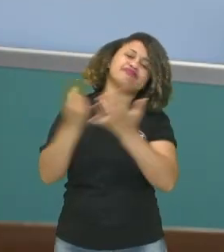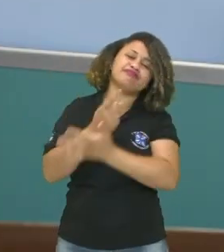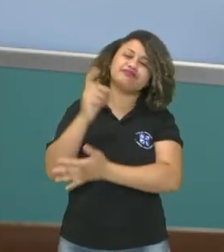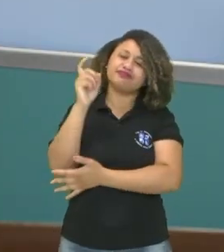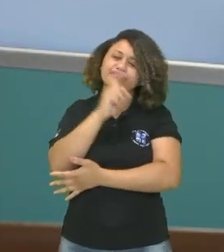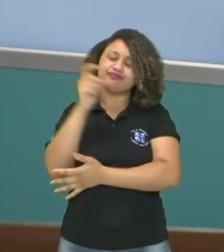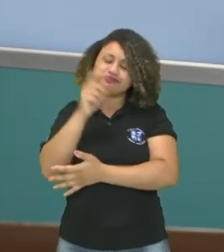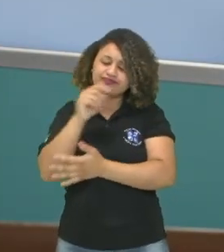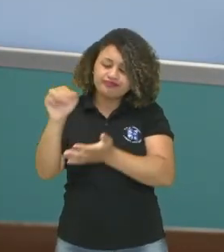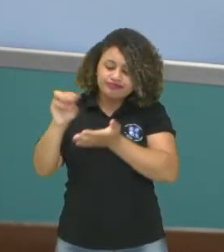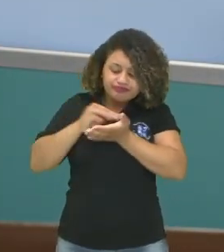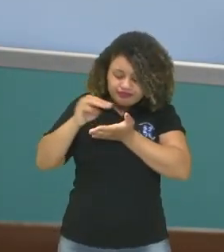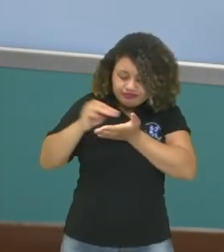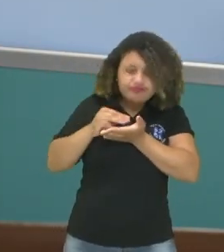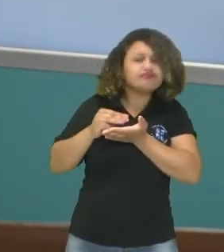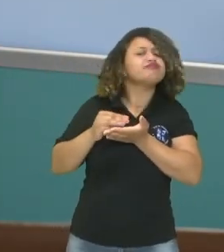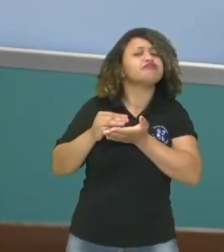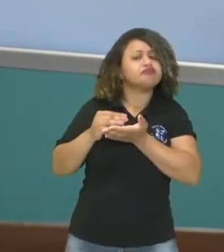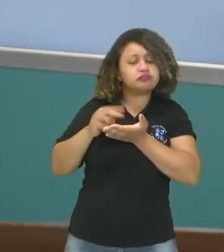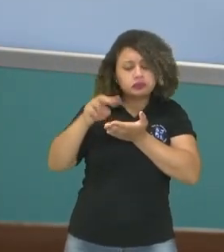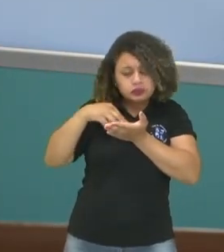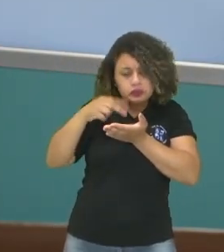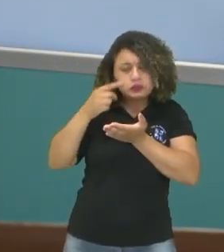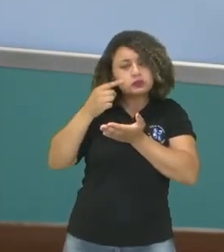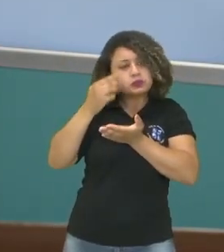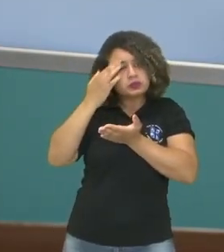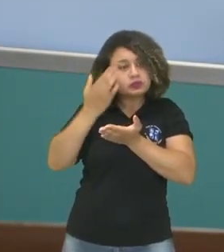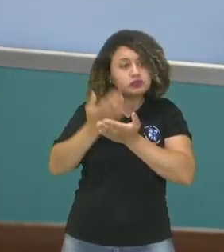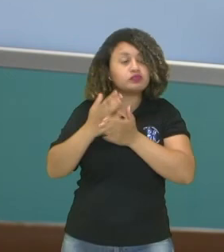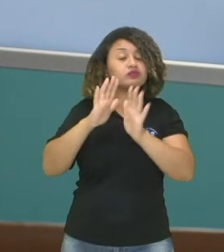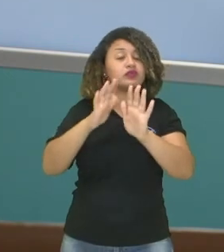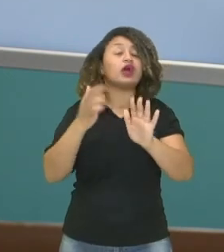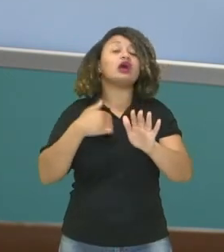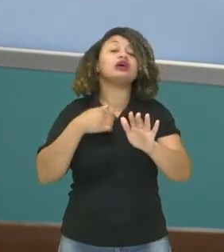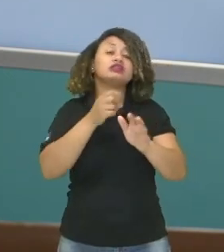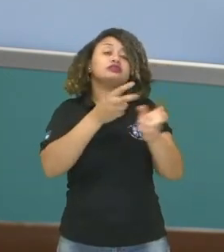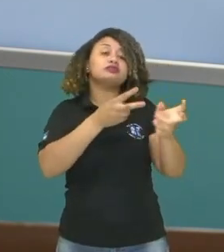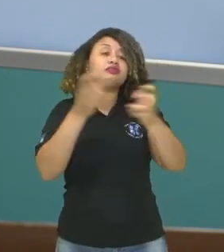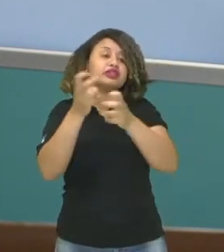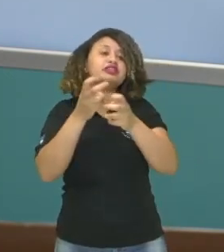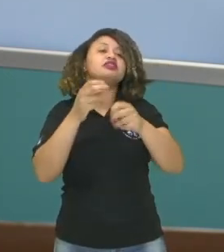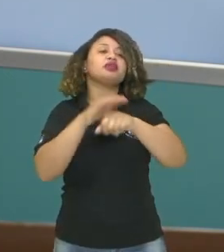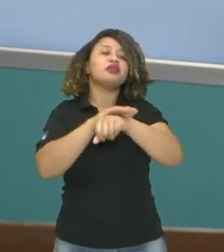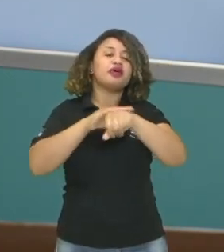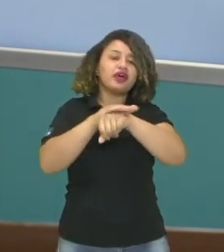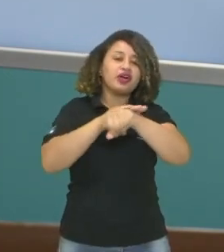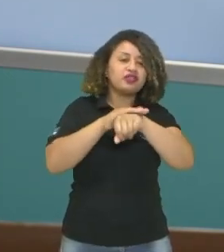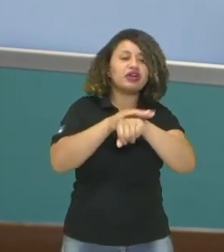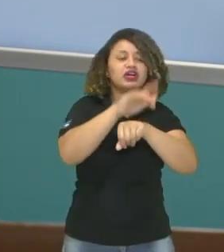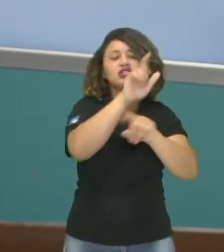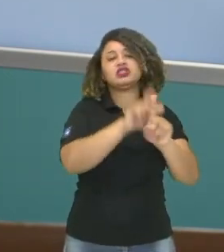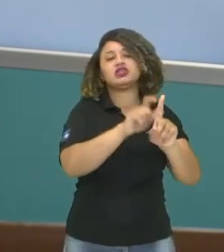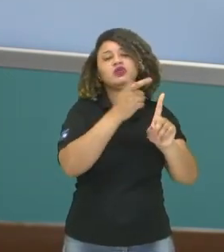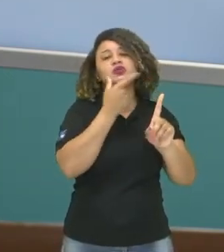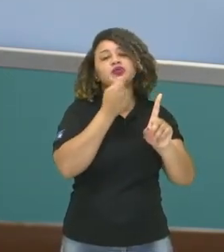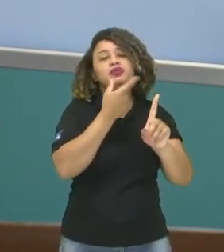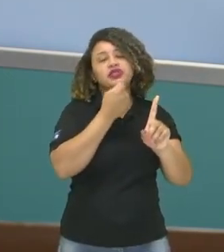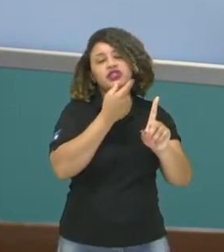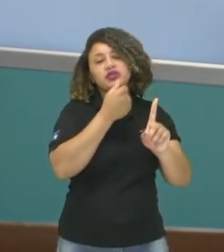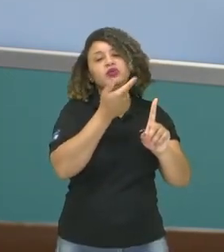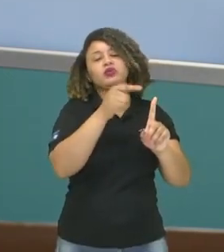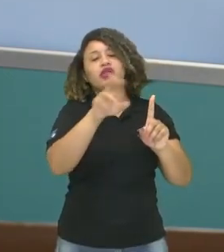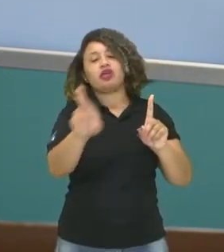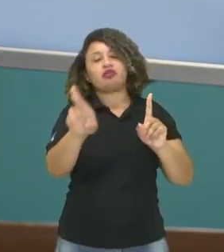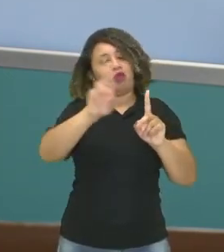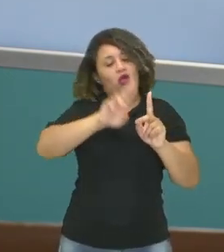Isso mesmo, se nós voltarmos e verificarmos aqui o diálogo, né, na verdade a fala apenas do menino, não temos uma